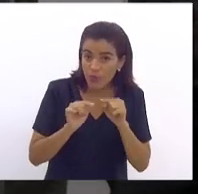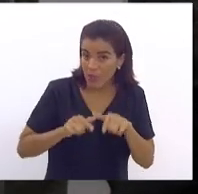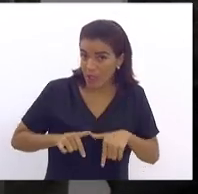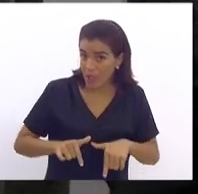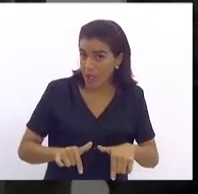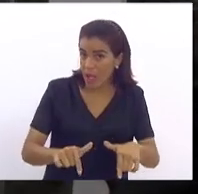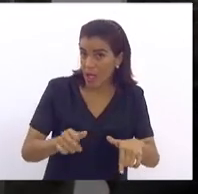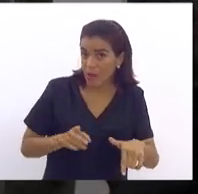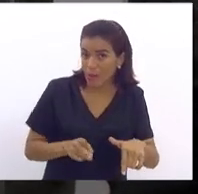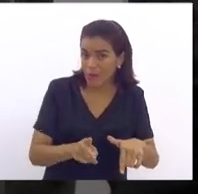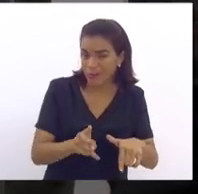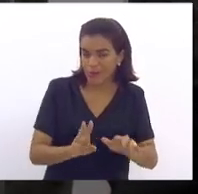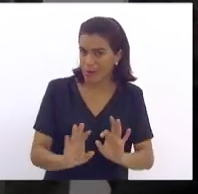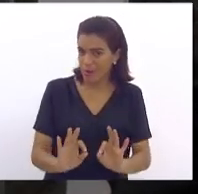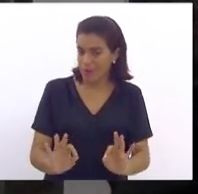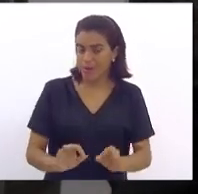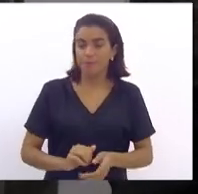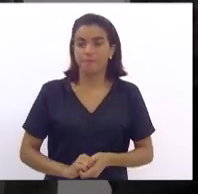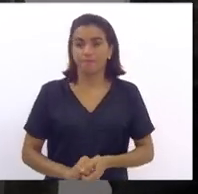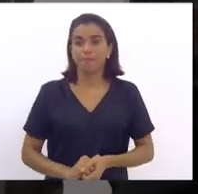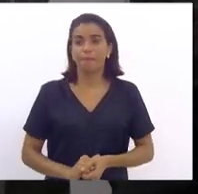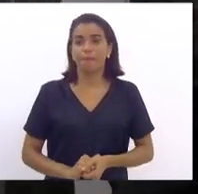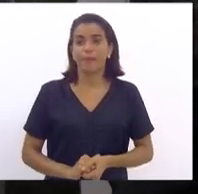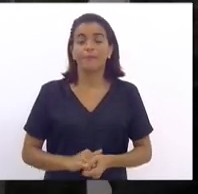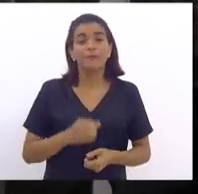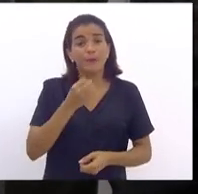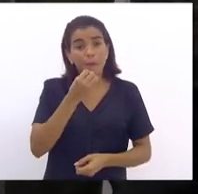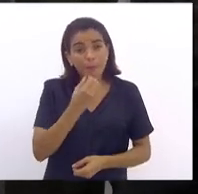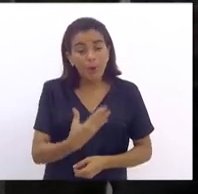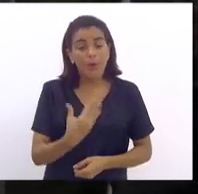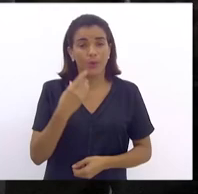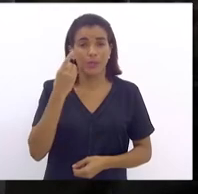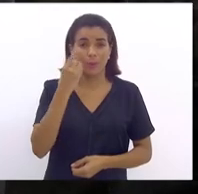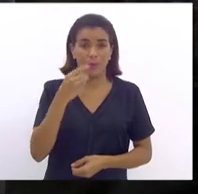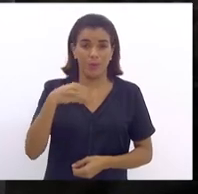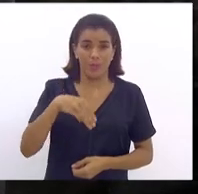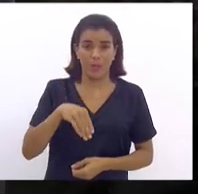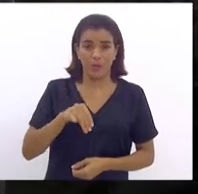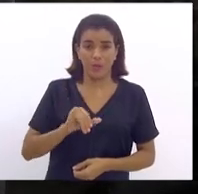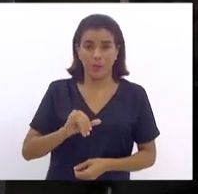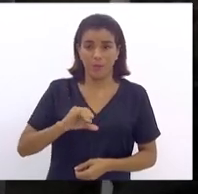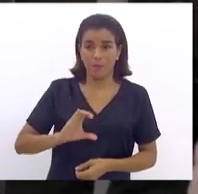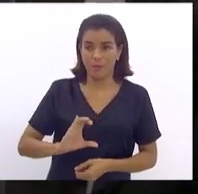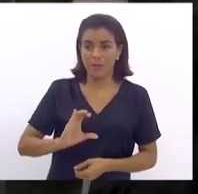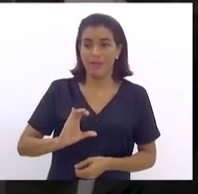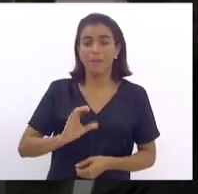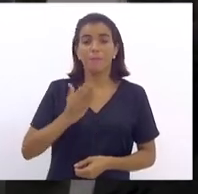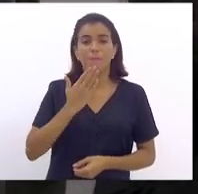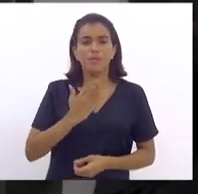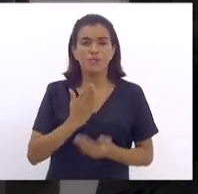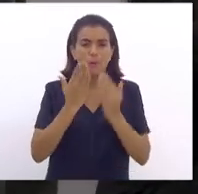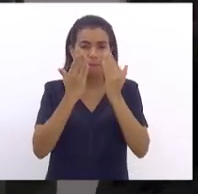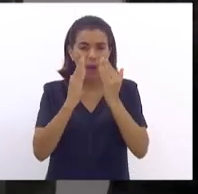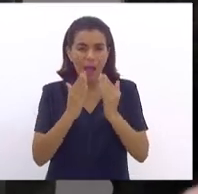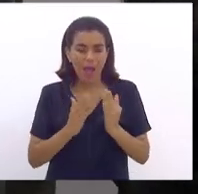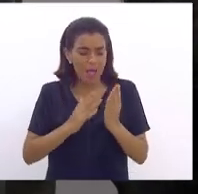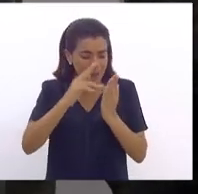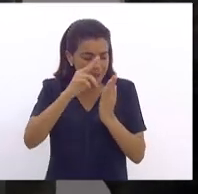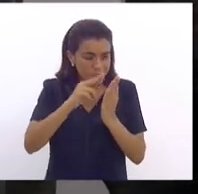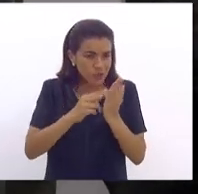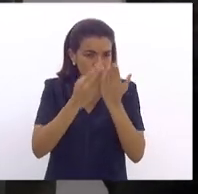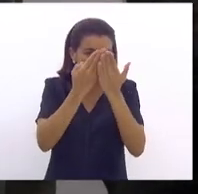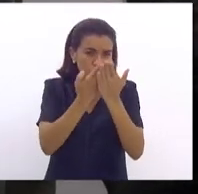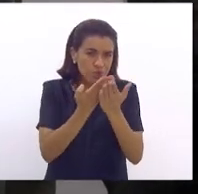vigente. O que a gente vai ter que... E aí, que bom que o deputado Mink pediu vistas, porque vai dar tempo da gente dar uma olhada e uma